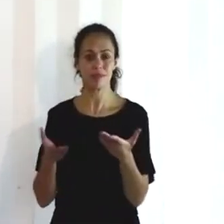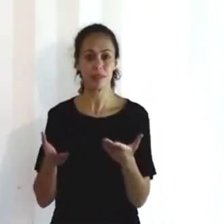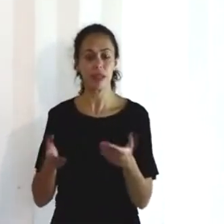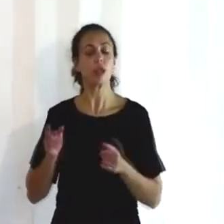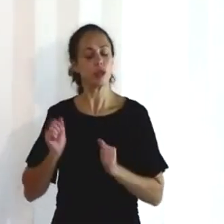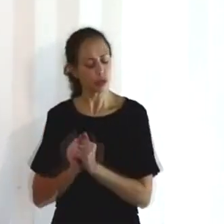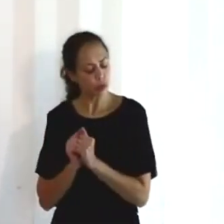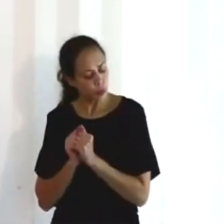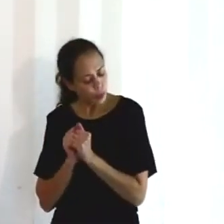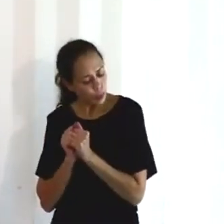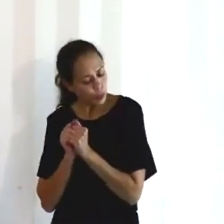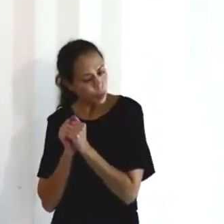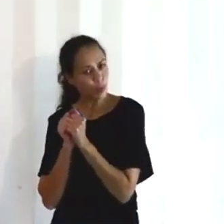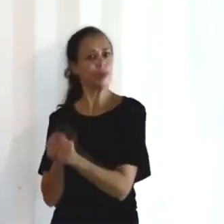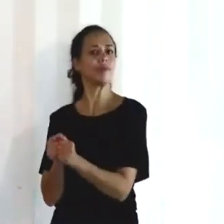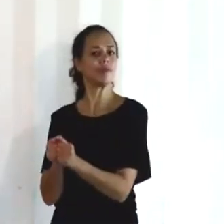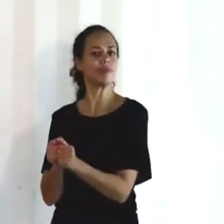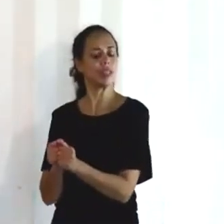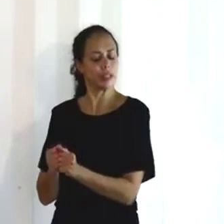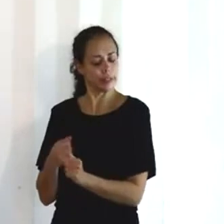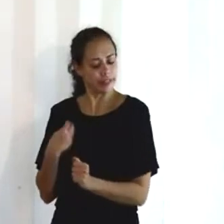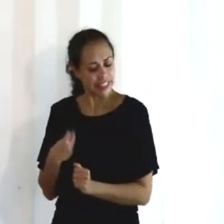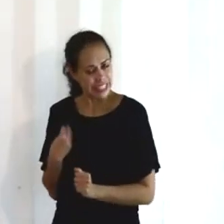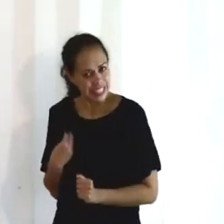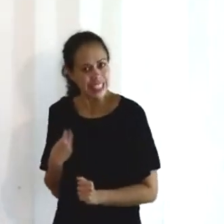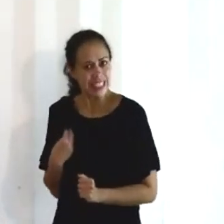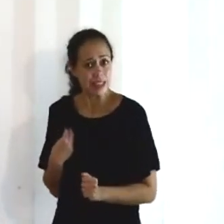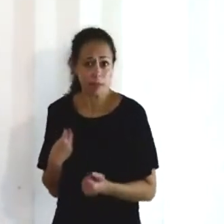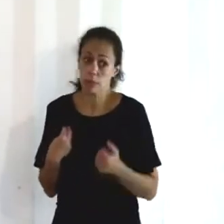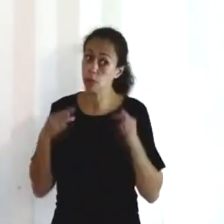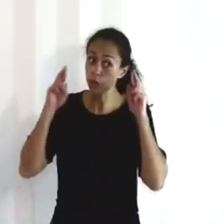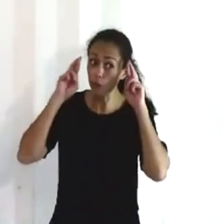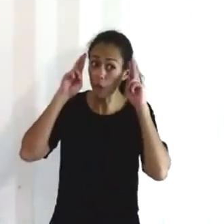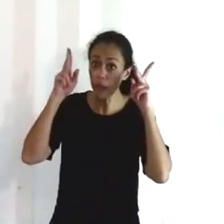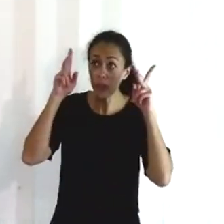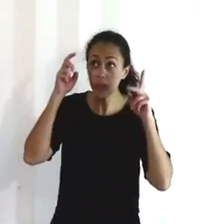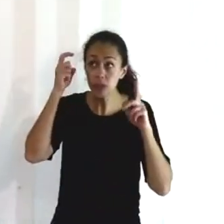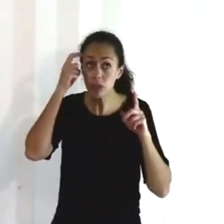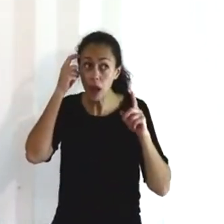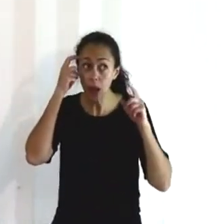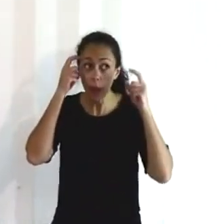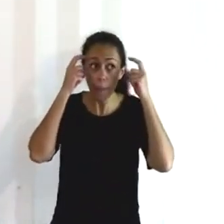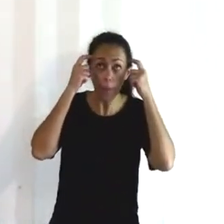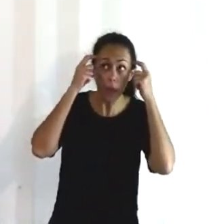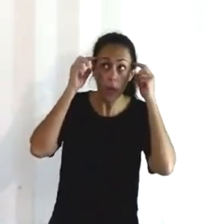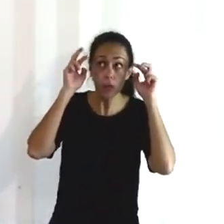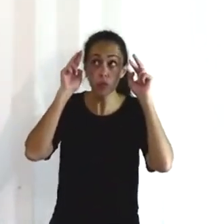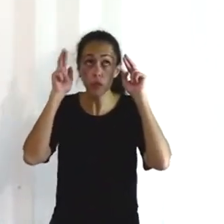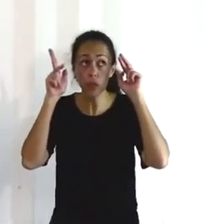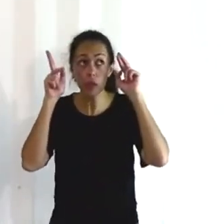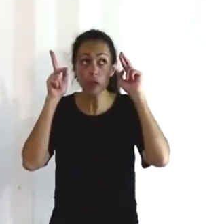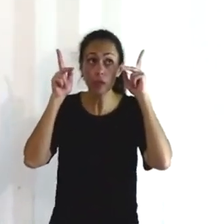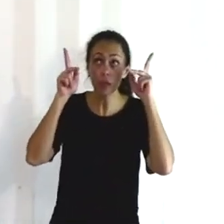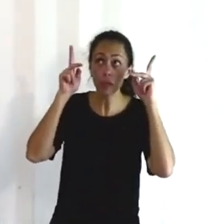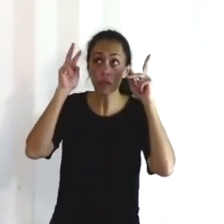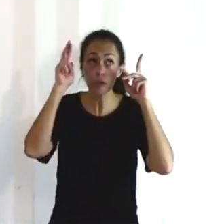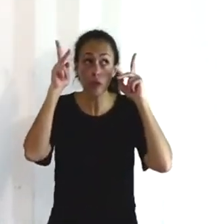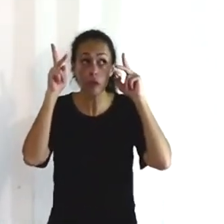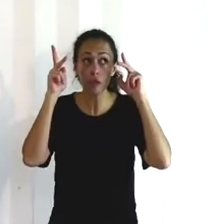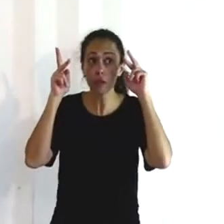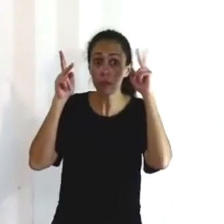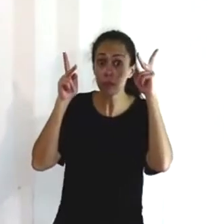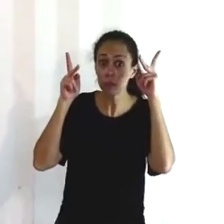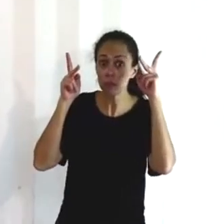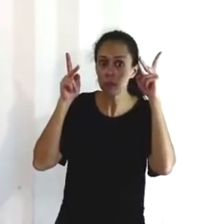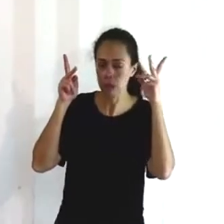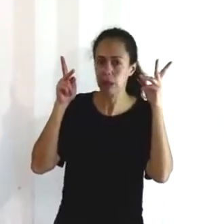Nós vivemos com construções ideológicas diferentes, com educações diferentes. Quanto mais nós caminhamos juntos, mais nós descobrimos